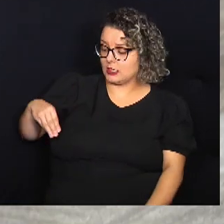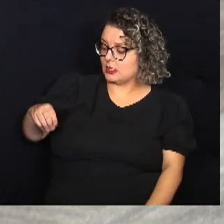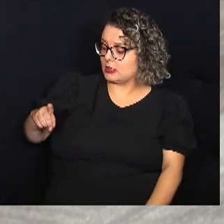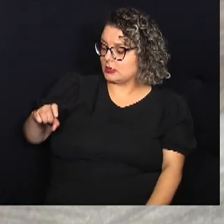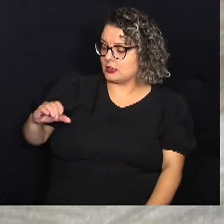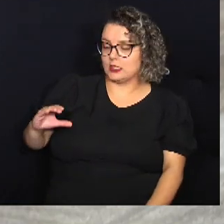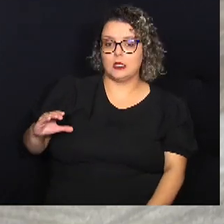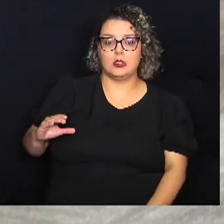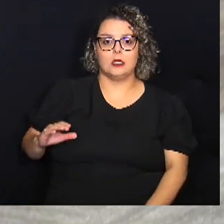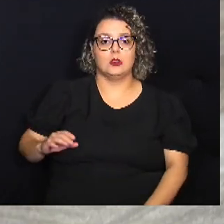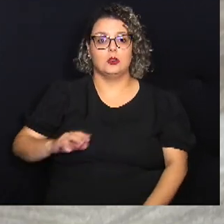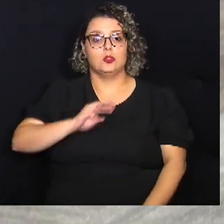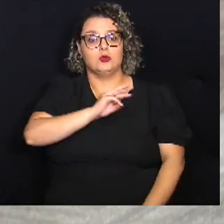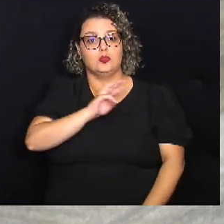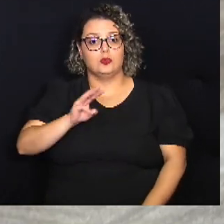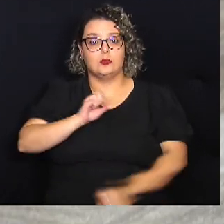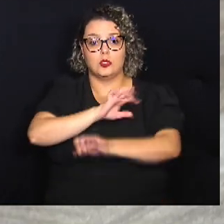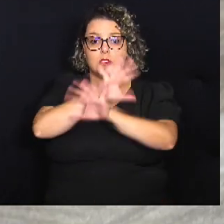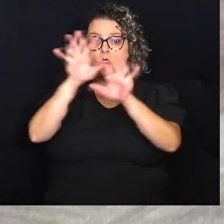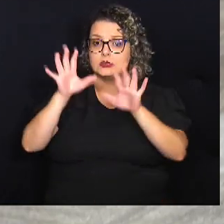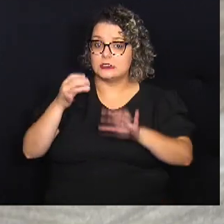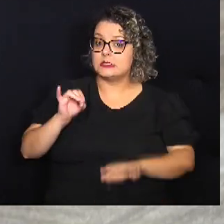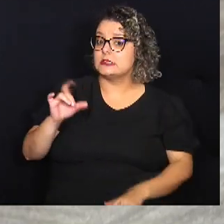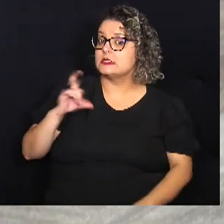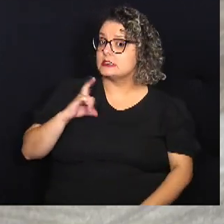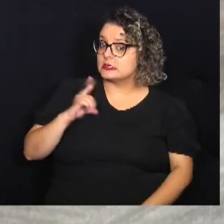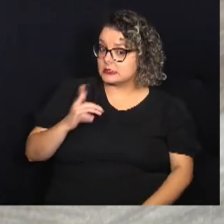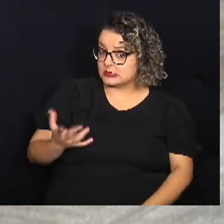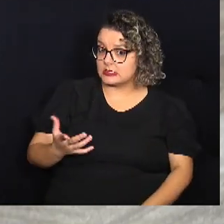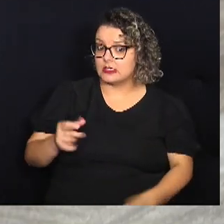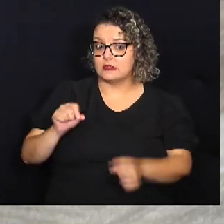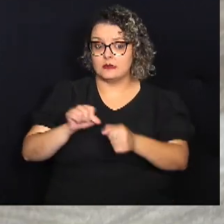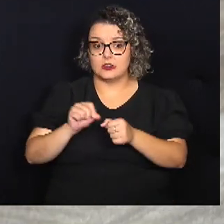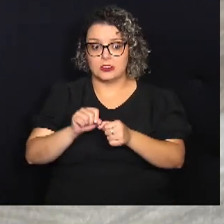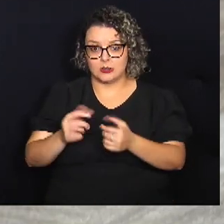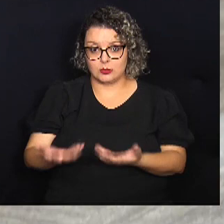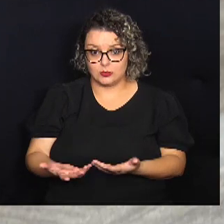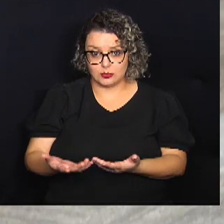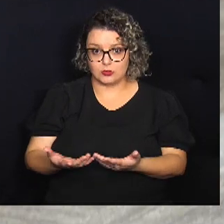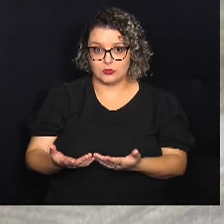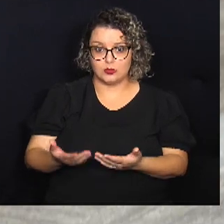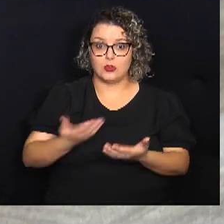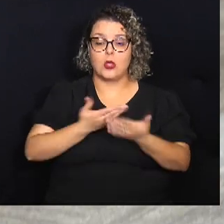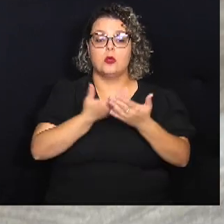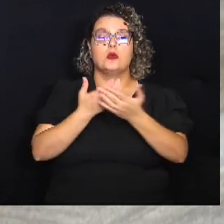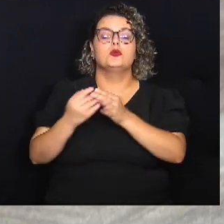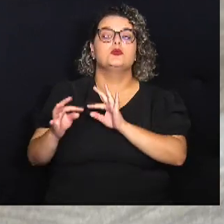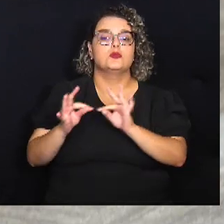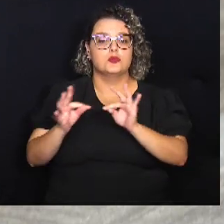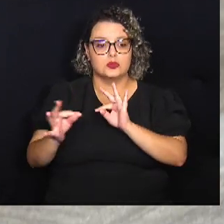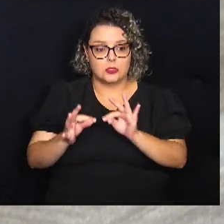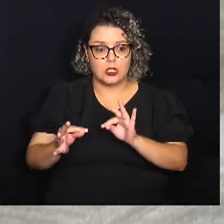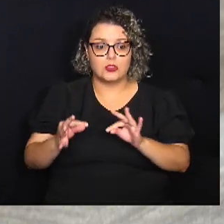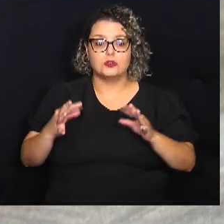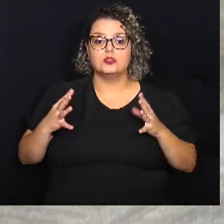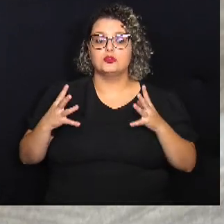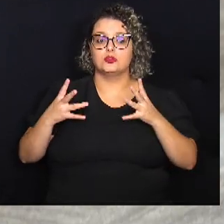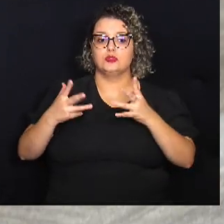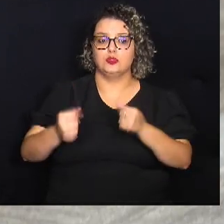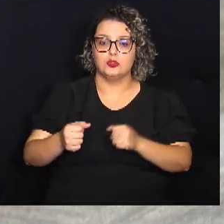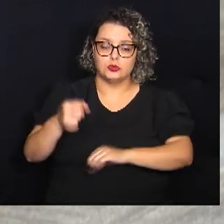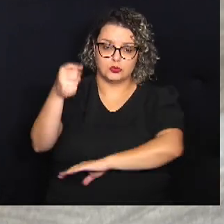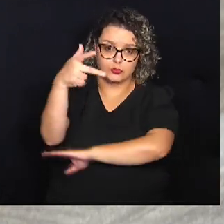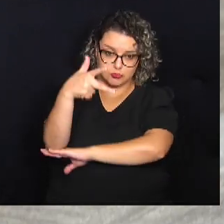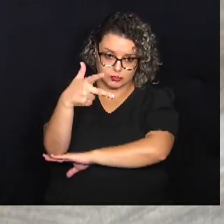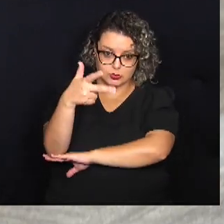portal de transparência se está sendo feito o estudo técnico de todos os radares